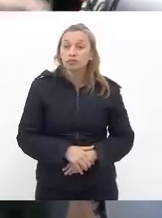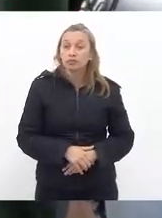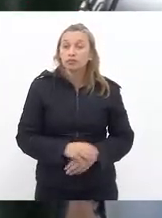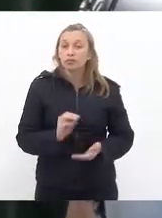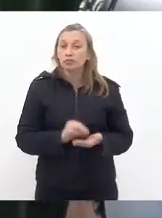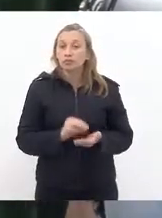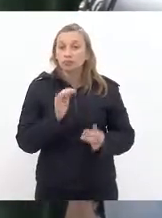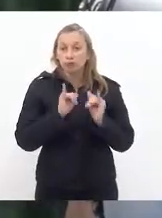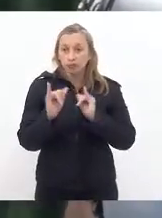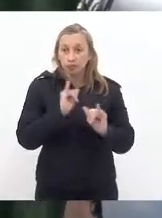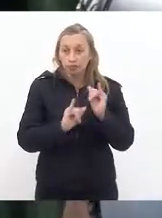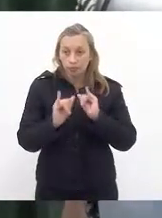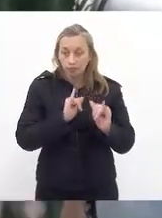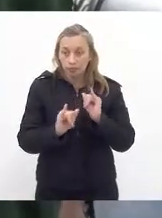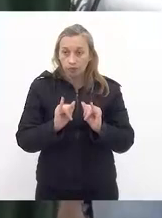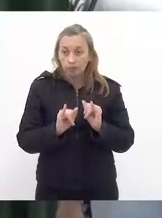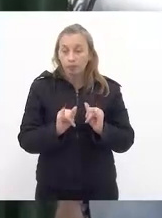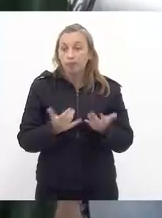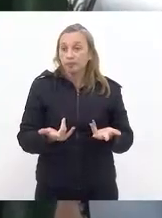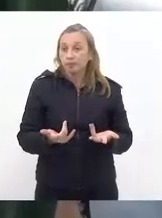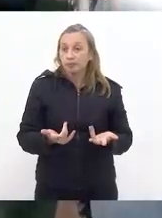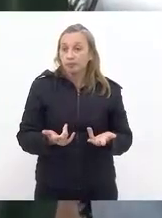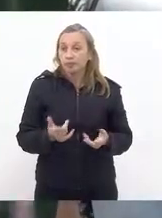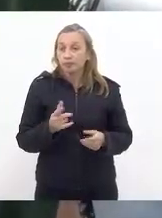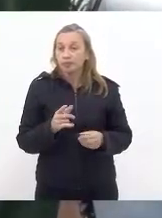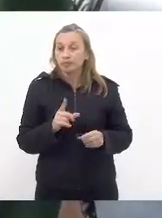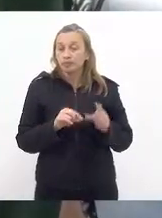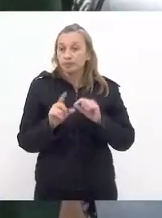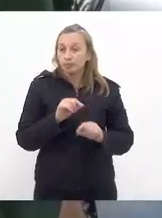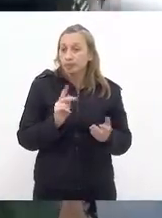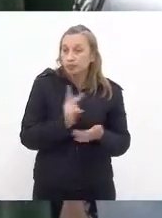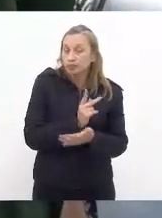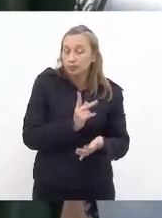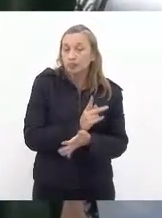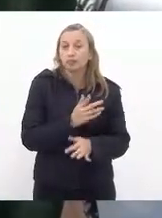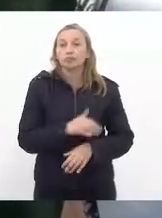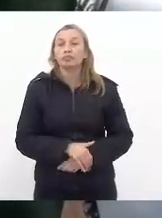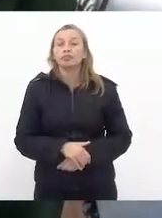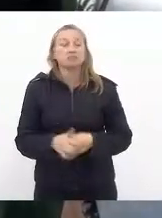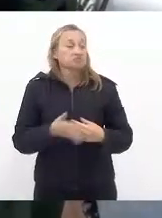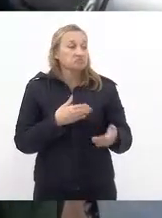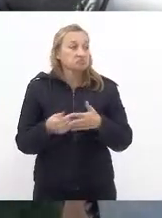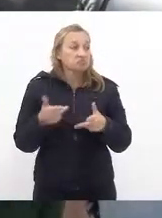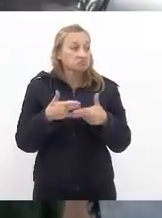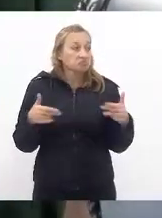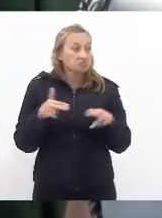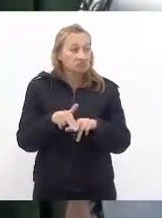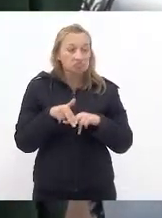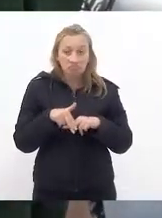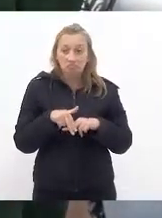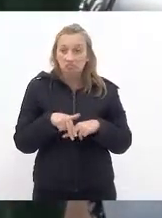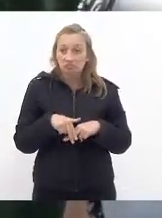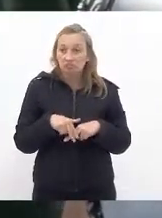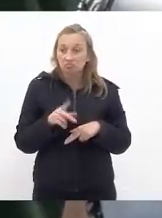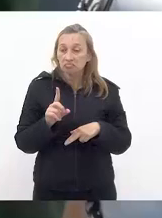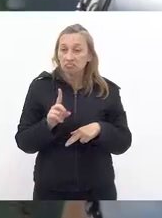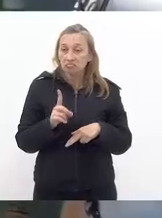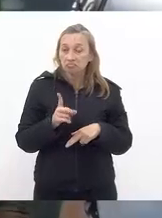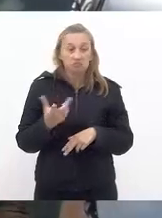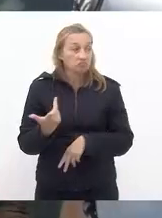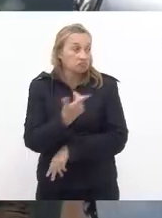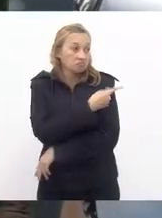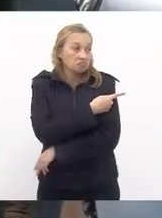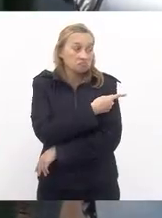desinformação por capricho e curativista Por ignorância Qualquer que seja a razão não deseja ser